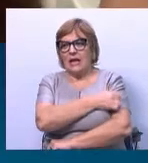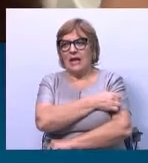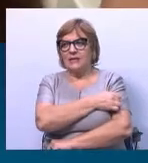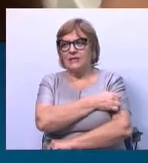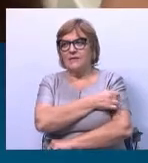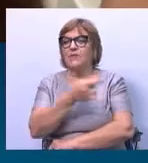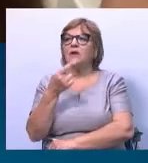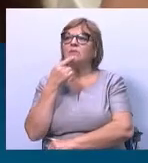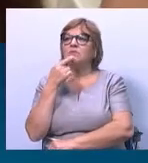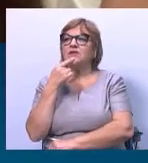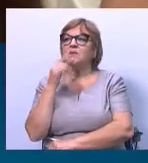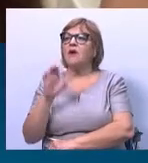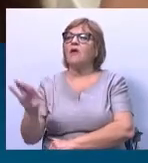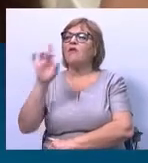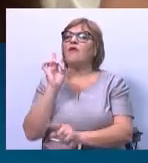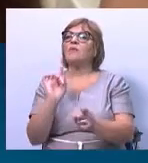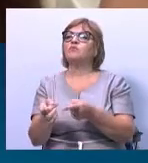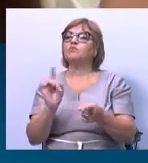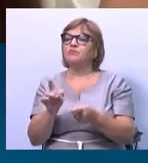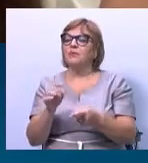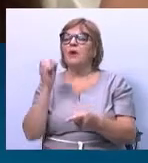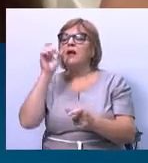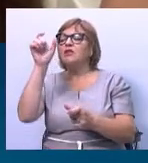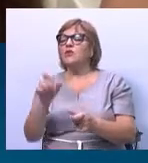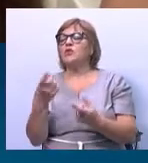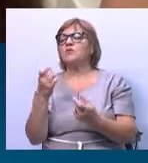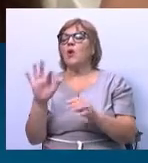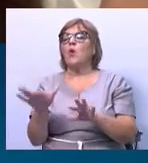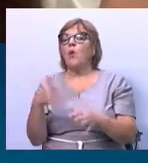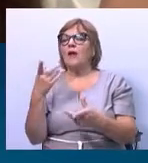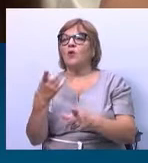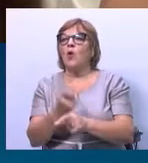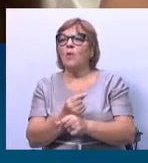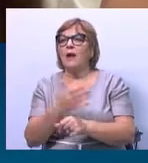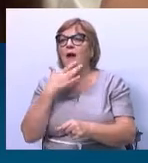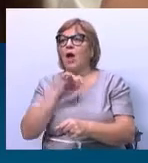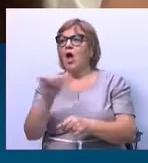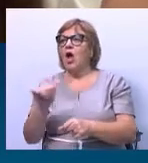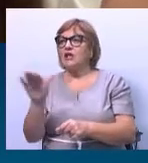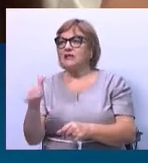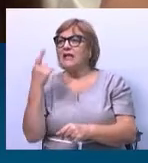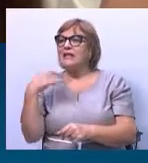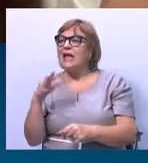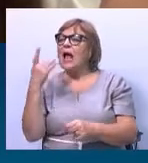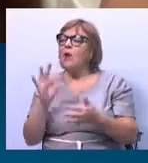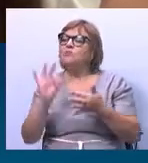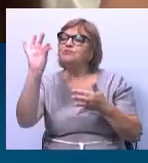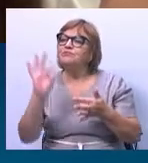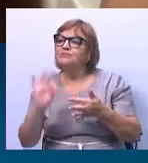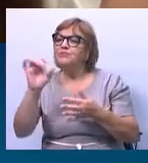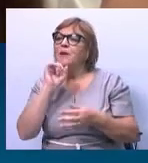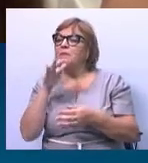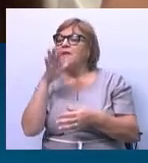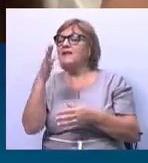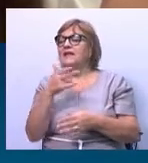a perceber de que forma ou que atitude deve ter quando for comprar óleos essenciais. Já há aqui algumas dicas, nomeadamente o facto de